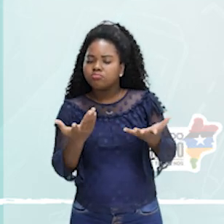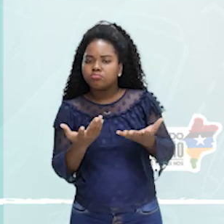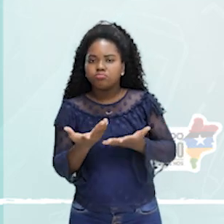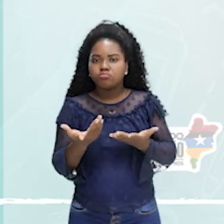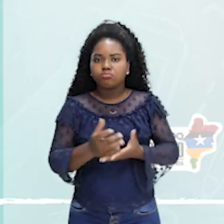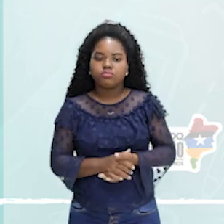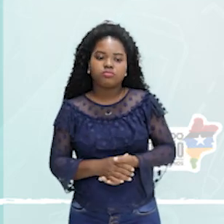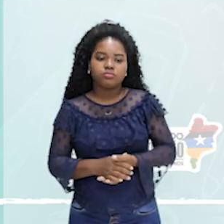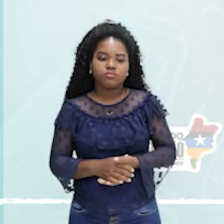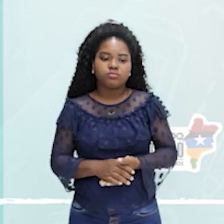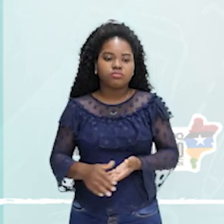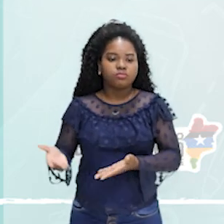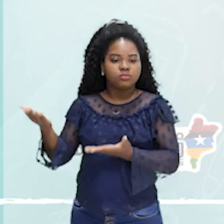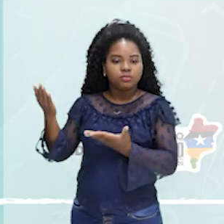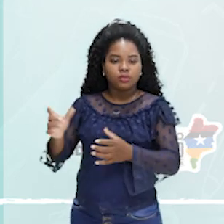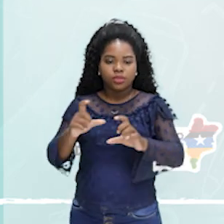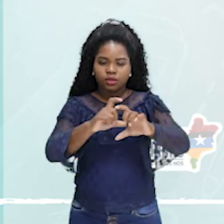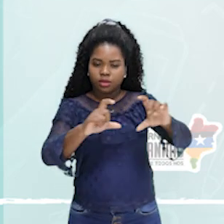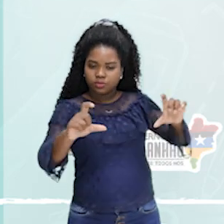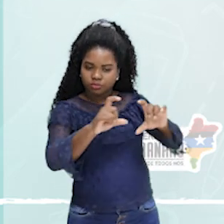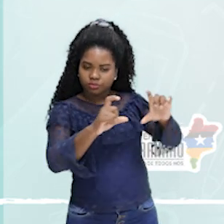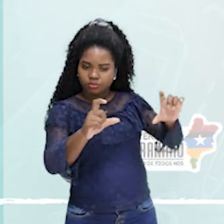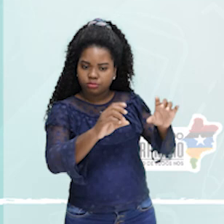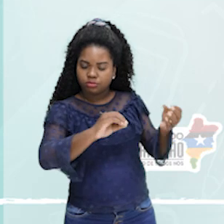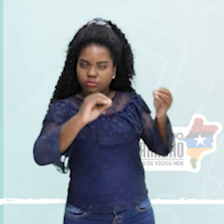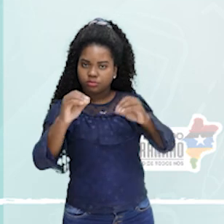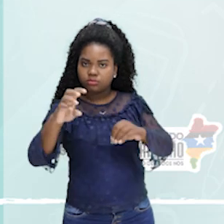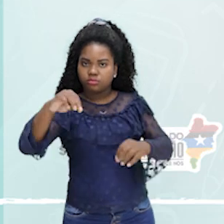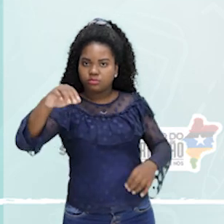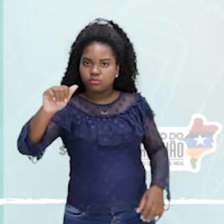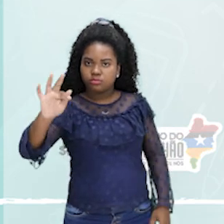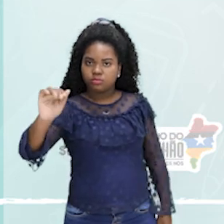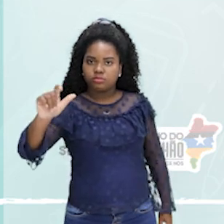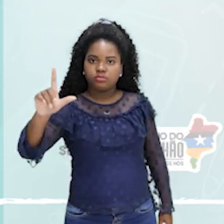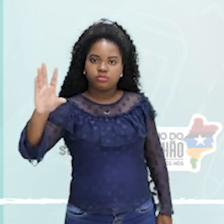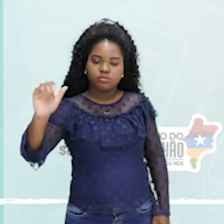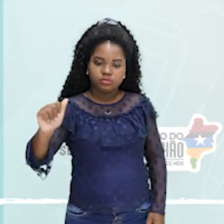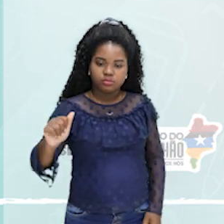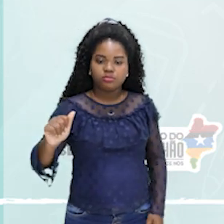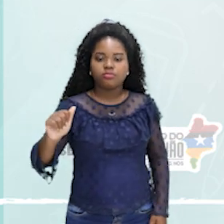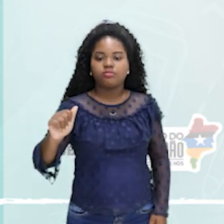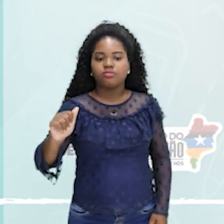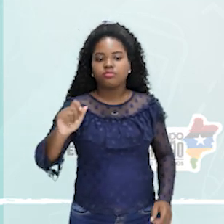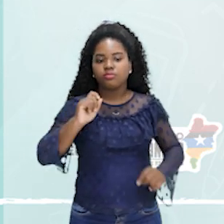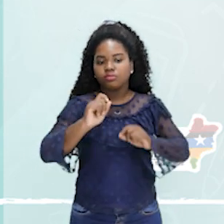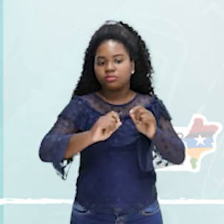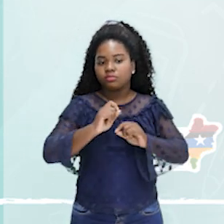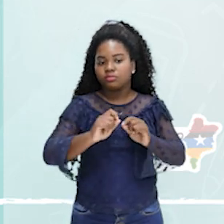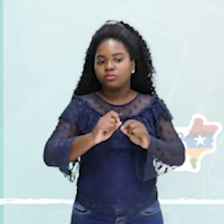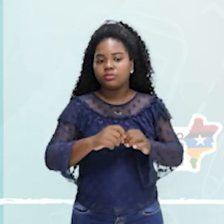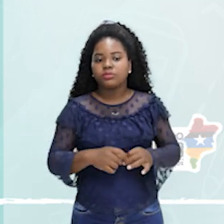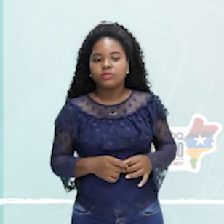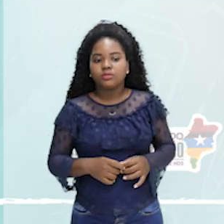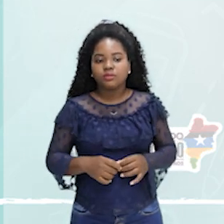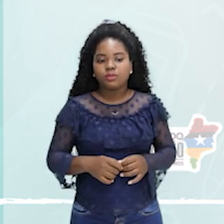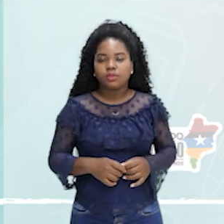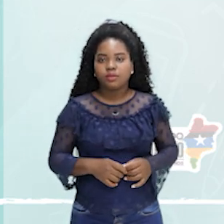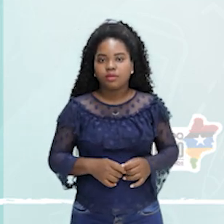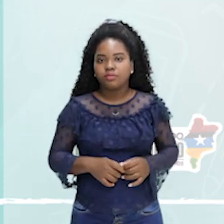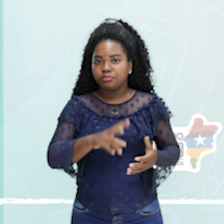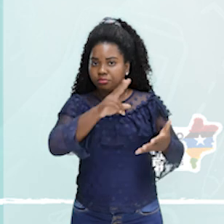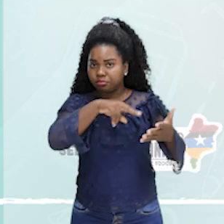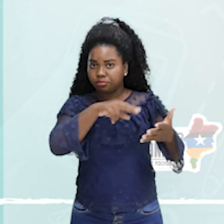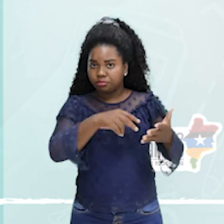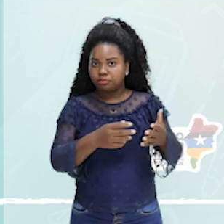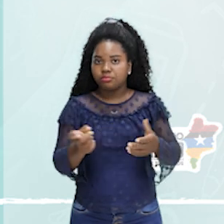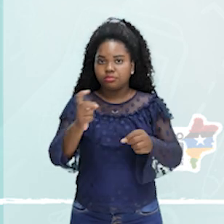sugere. As frases citadas pela personagem Mafalda no início de sua fala foram extraídas de aquela